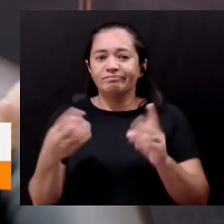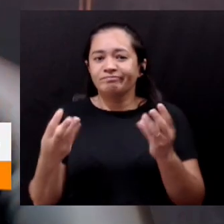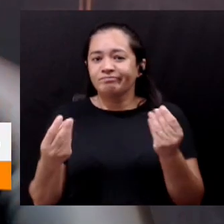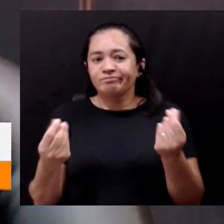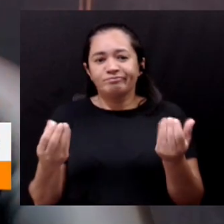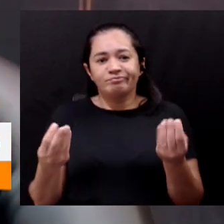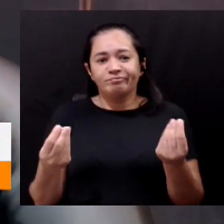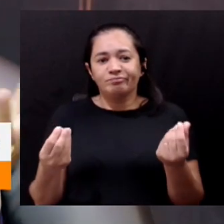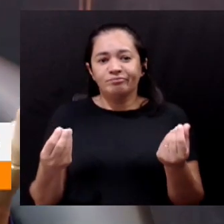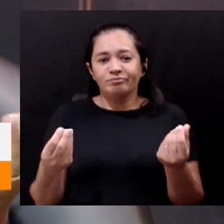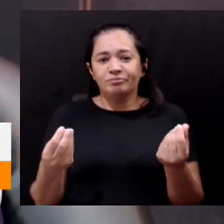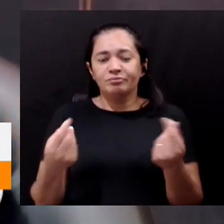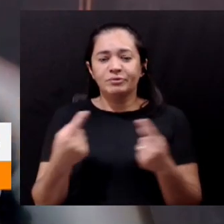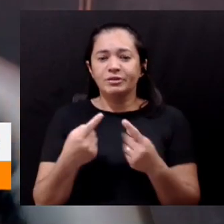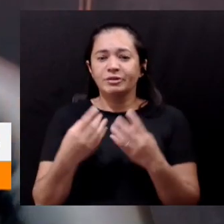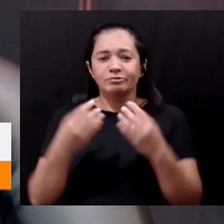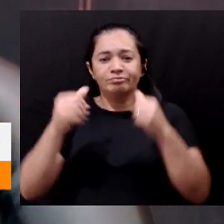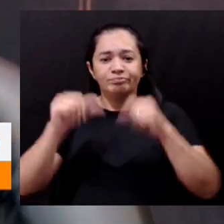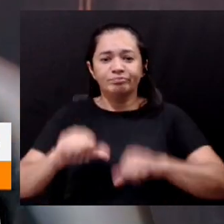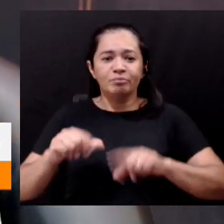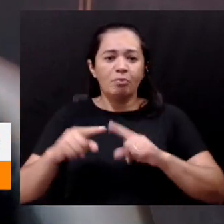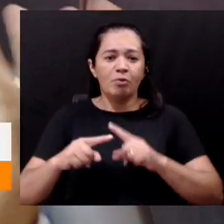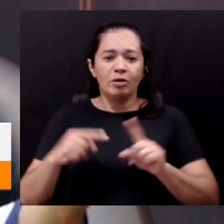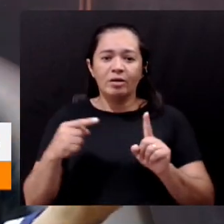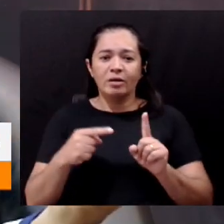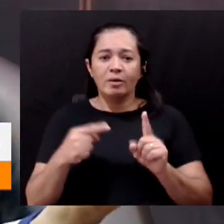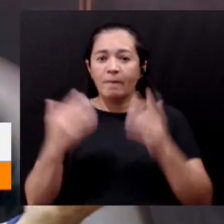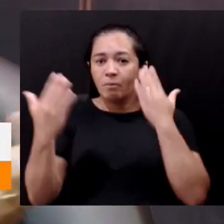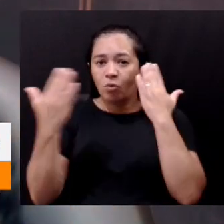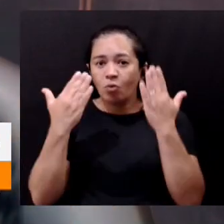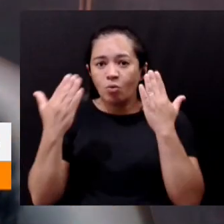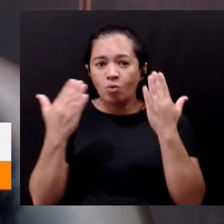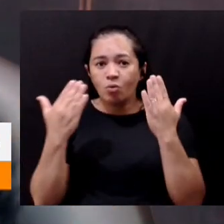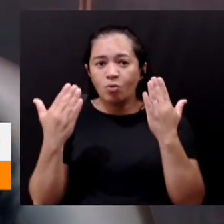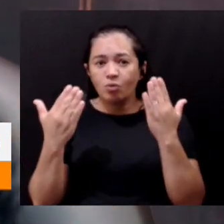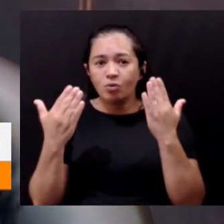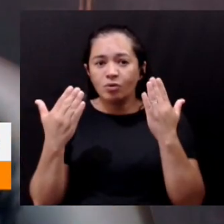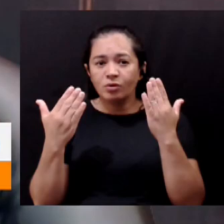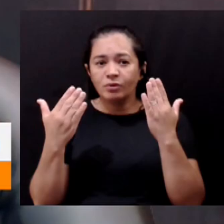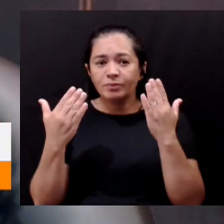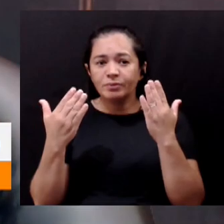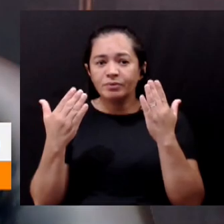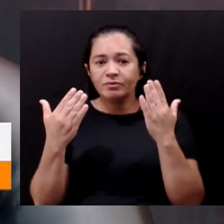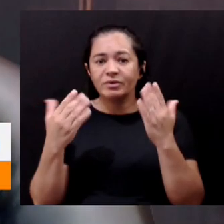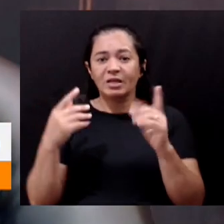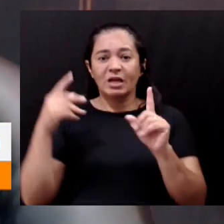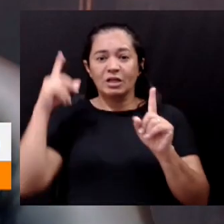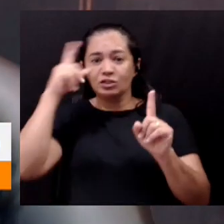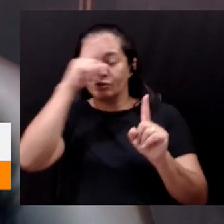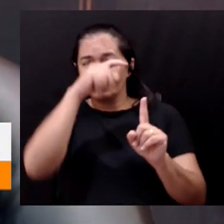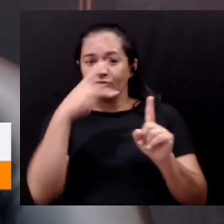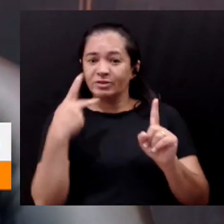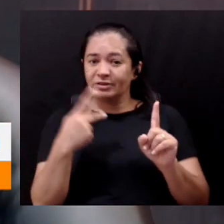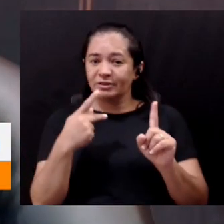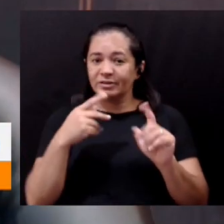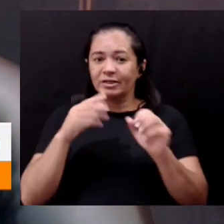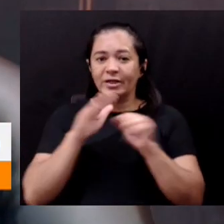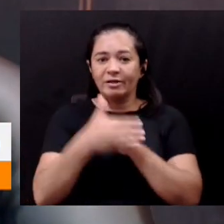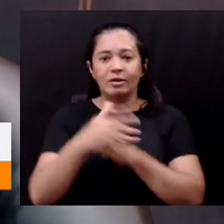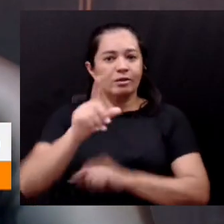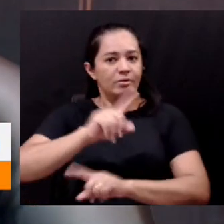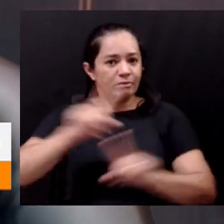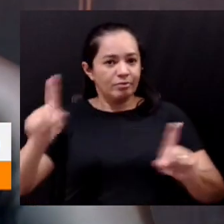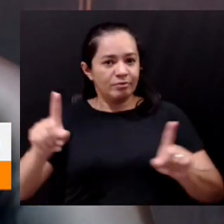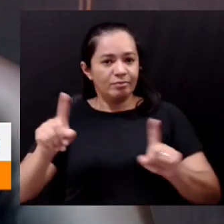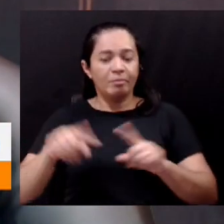que eu estou dizendo isso? E ele era um psicólogo que inclusive não escondia suas dificuldades, né. Porém, de novo, quando